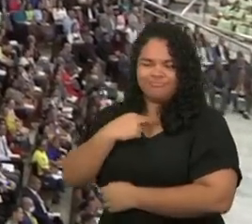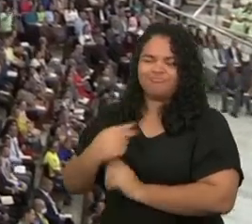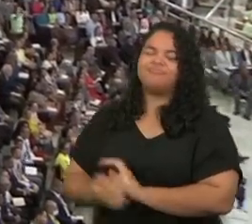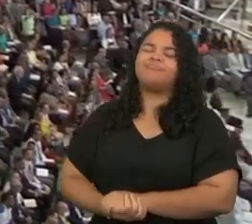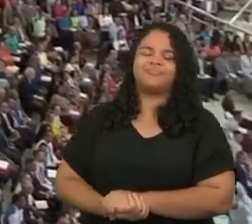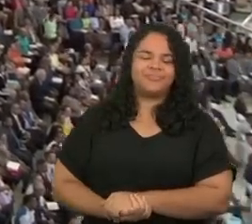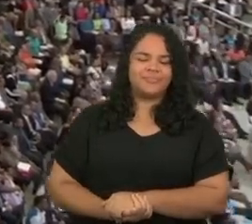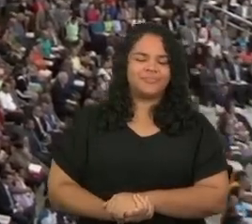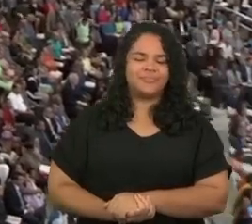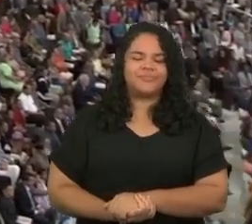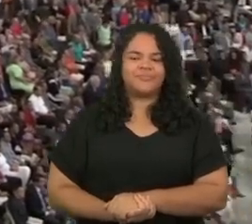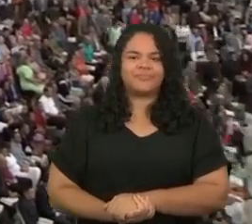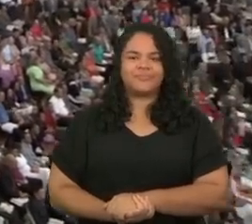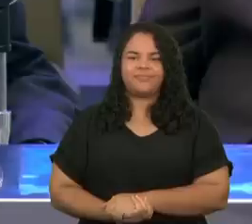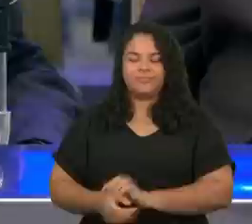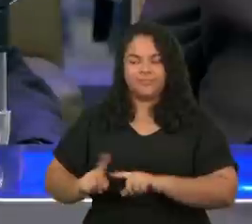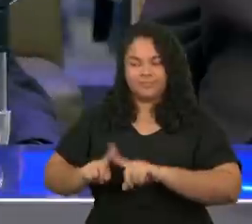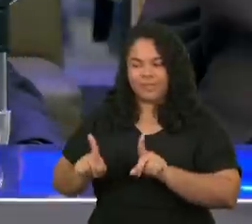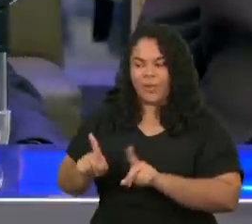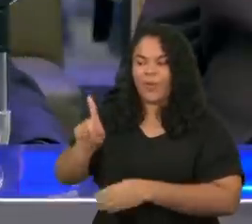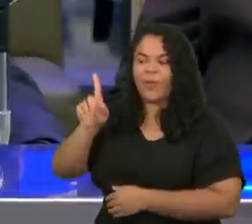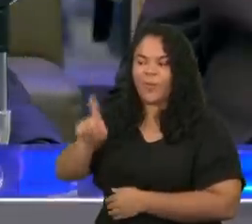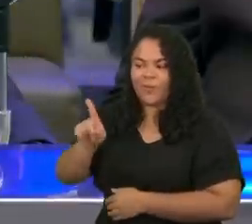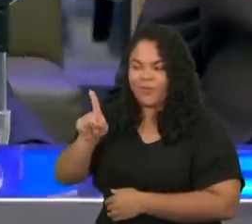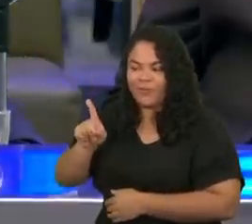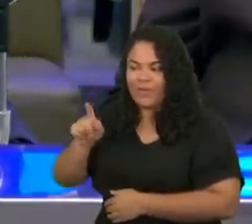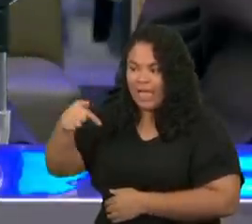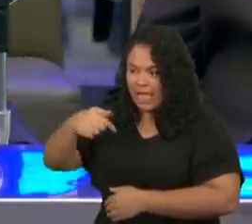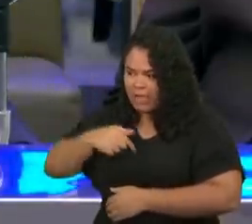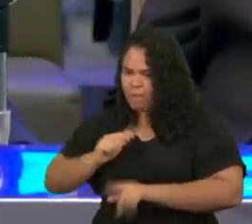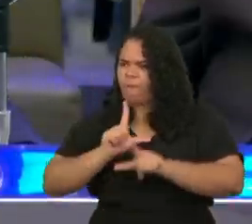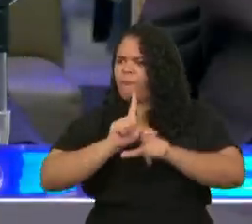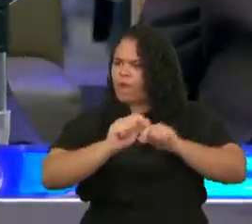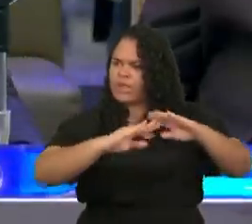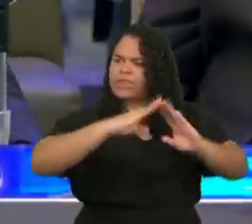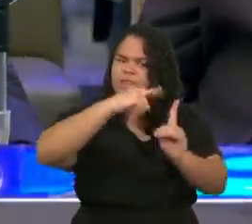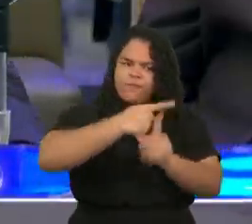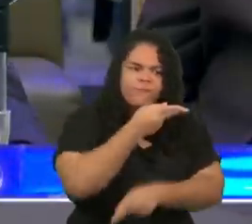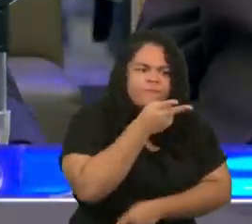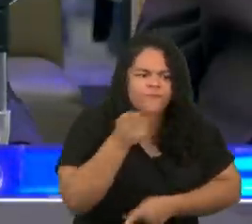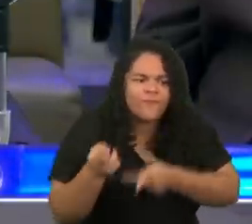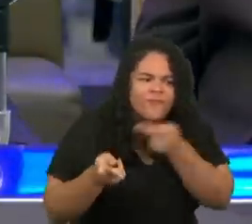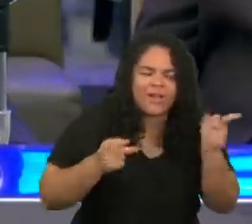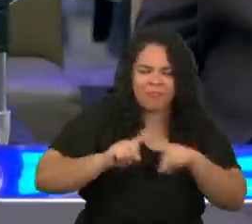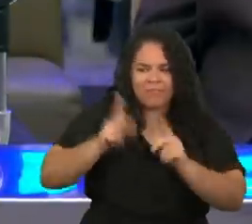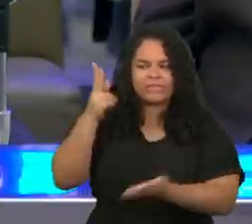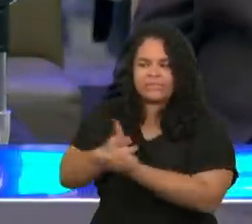não mas saiba que toda vez quando você ficar tem gente me olhando tem gente lhe olhando